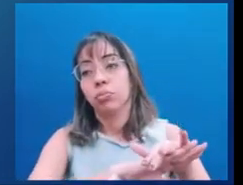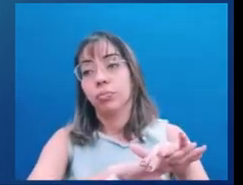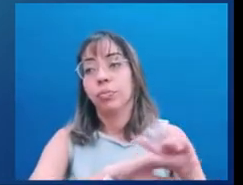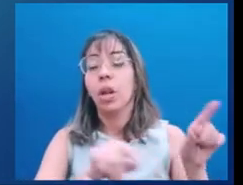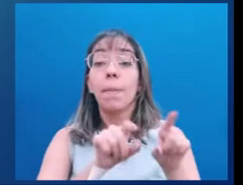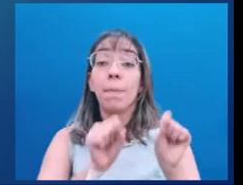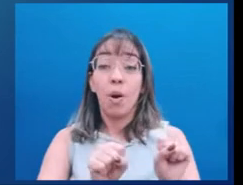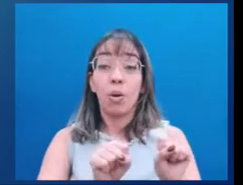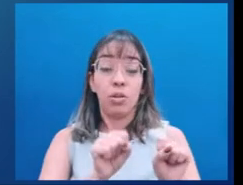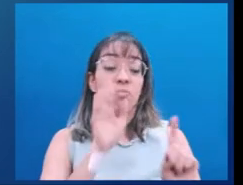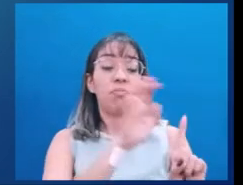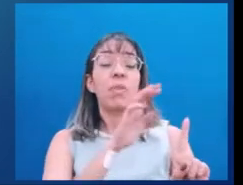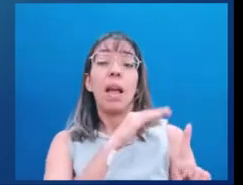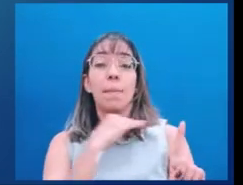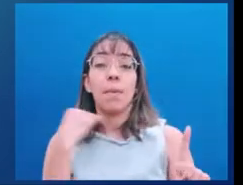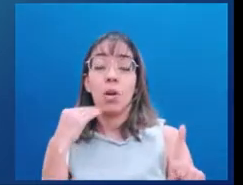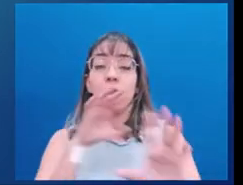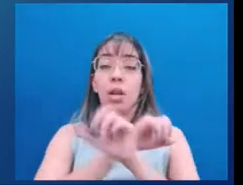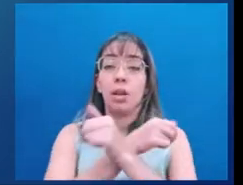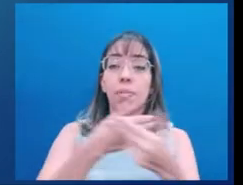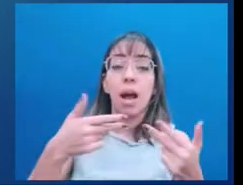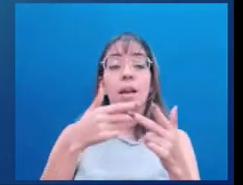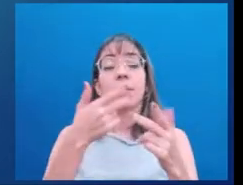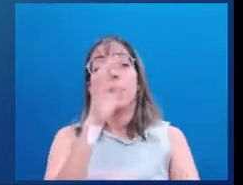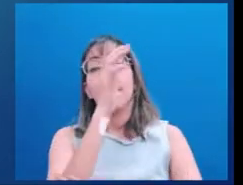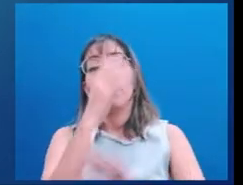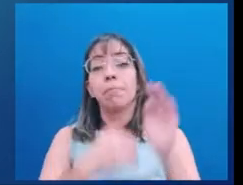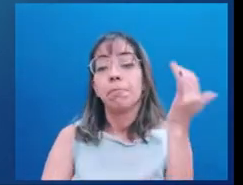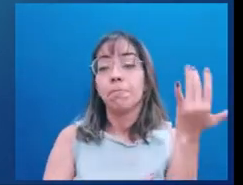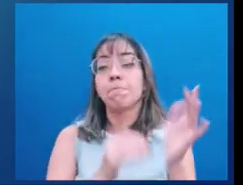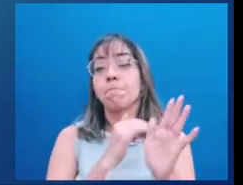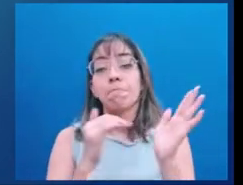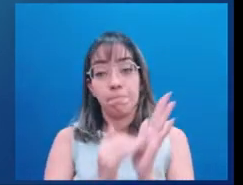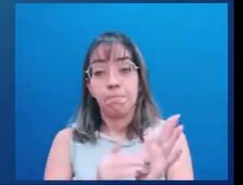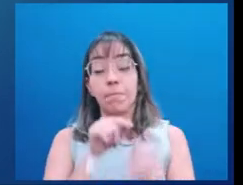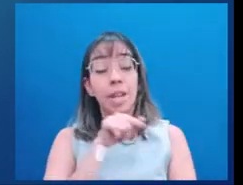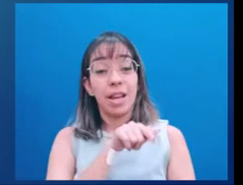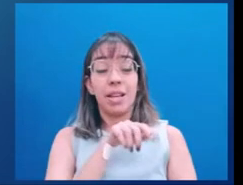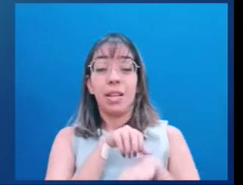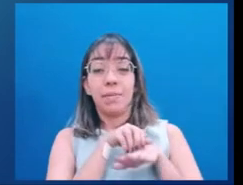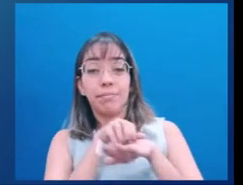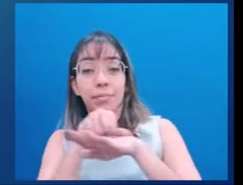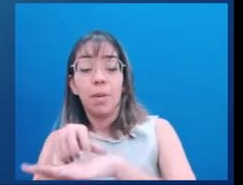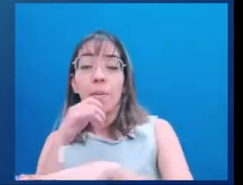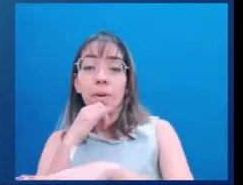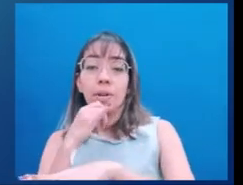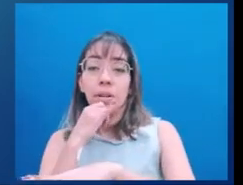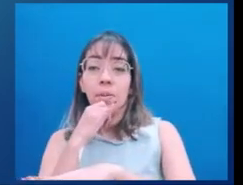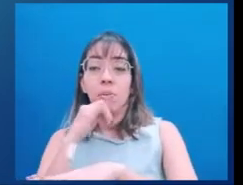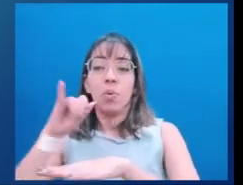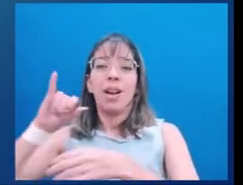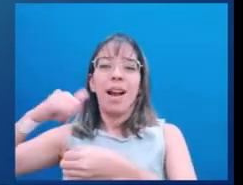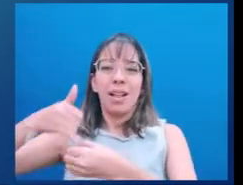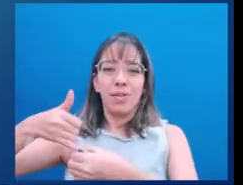pode contaminar o solo, corpos d'água e animais. Então, muitos desses transportes de substâncias,